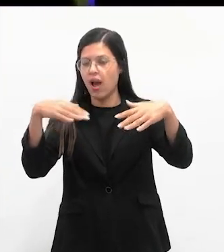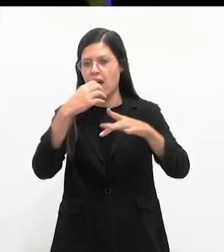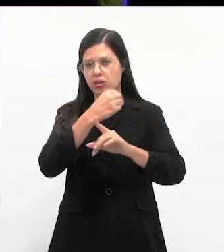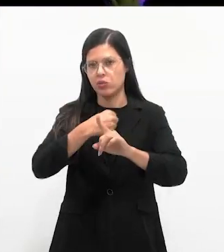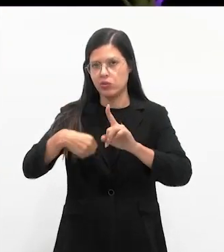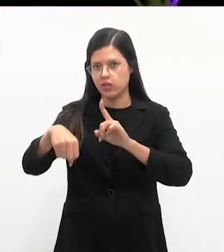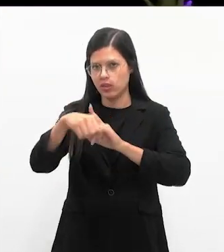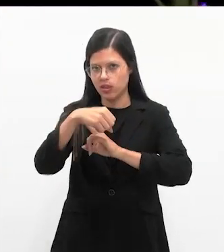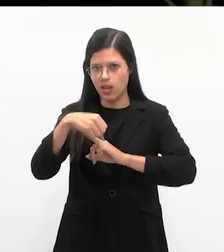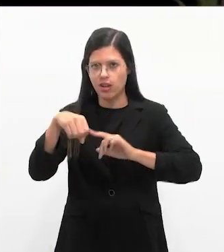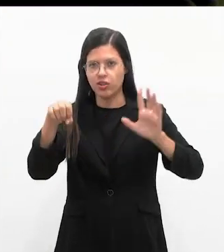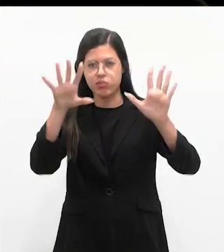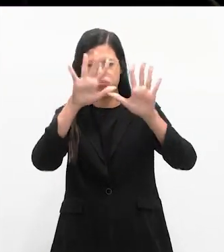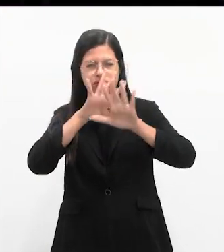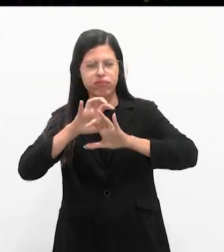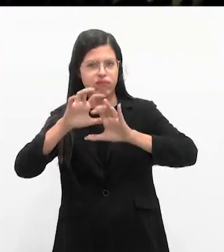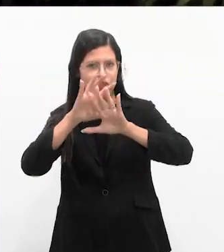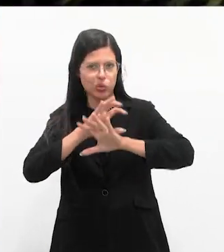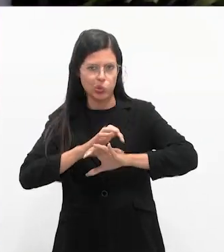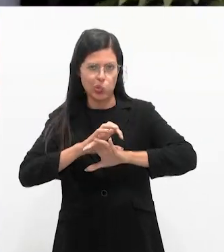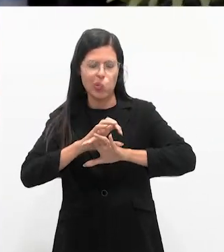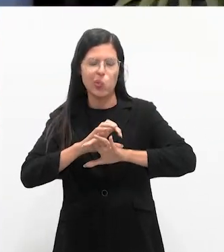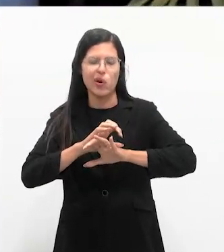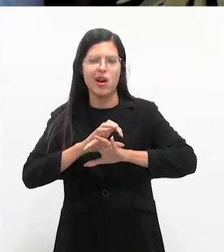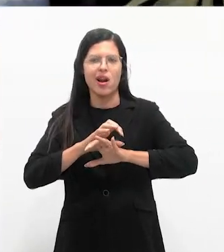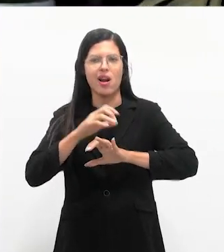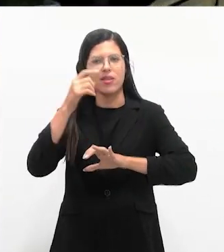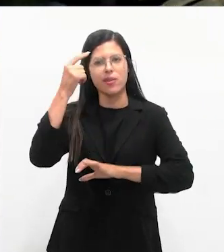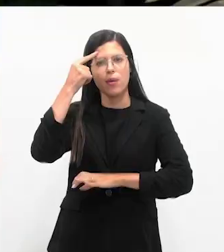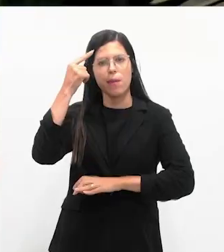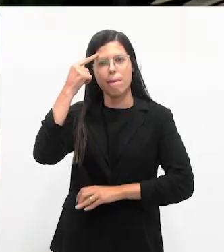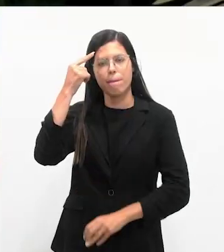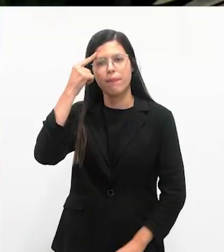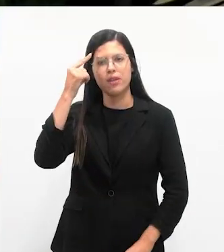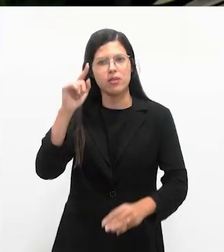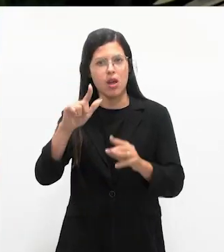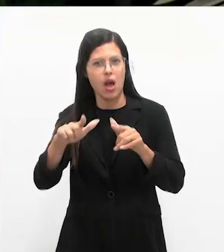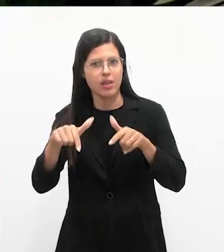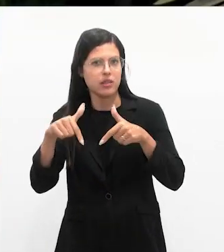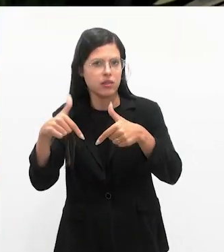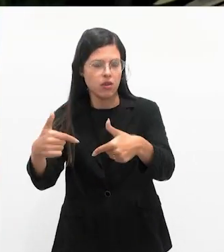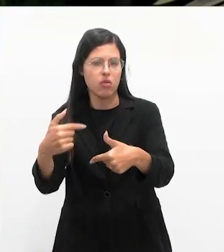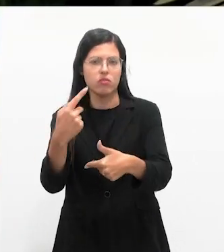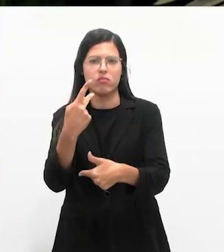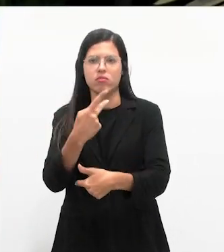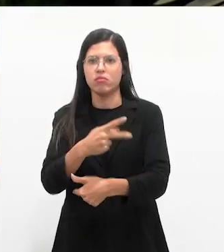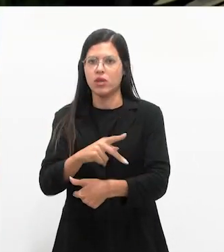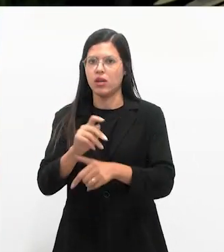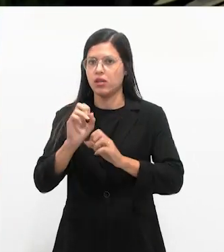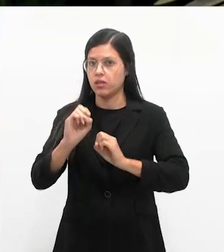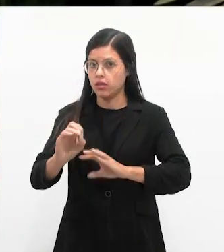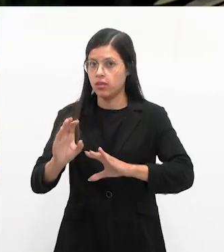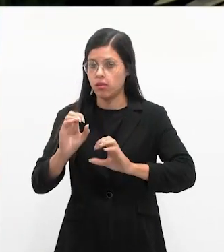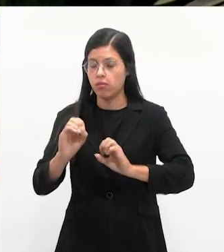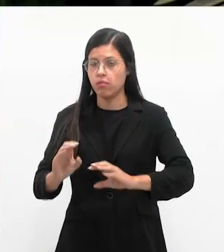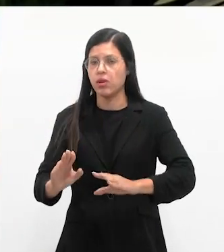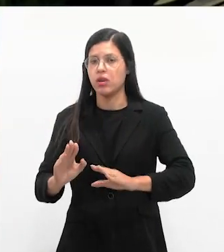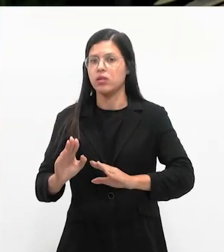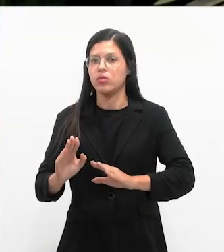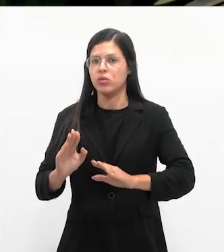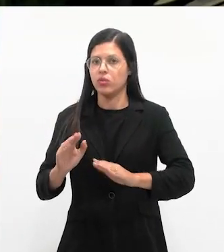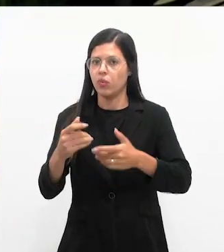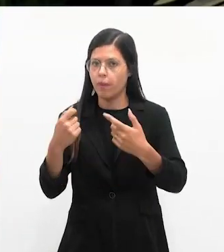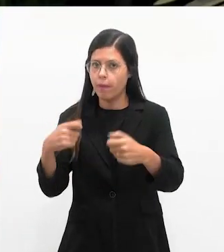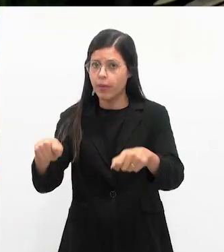escuridão. Então, penso que as suas posturas, que os seus ensinamentos serão, de algum modo,